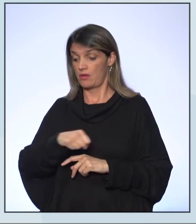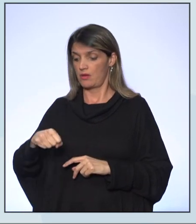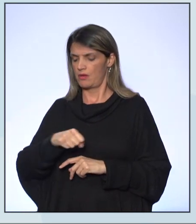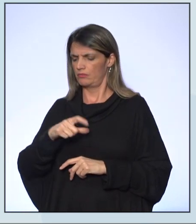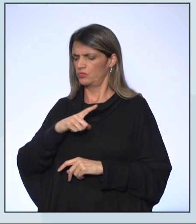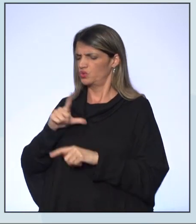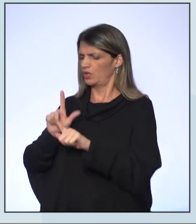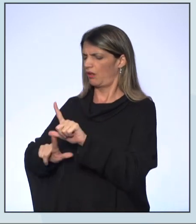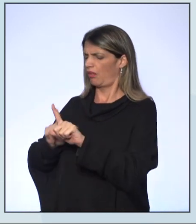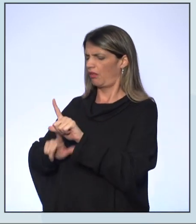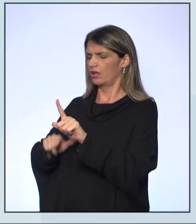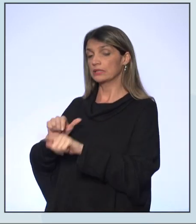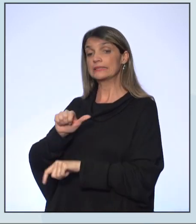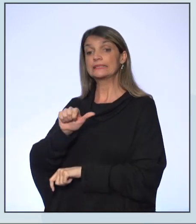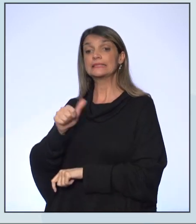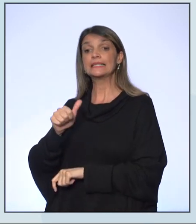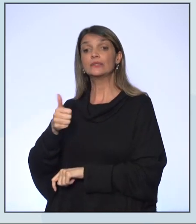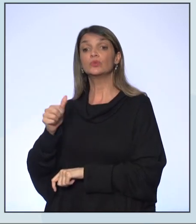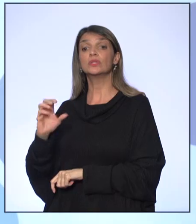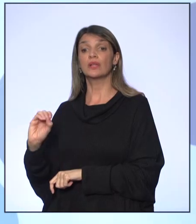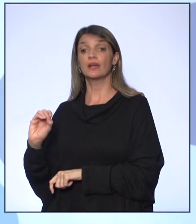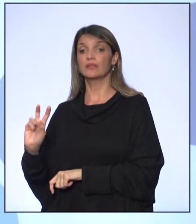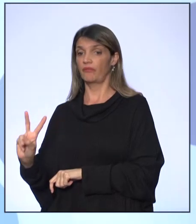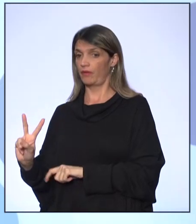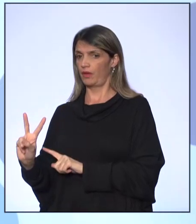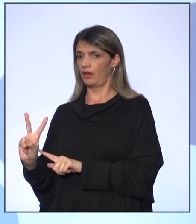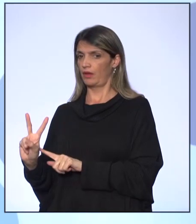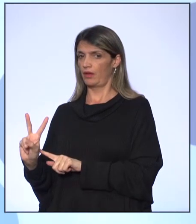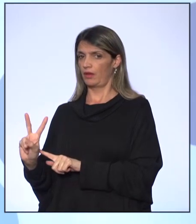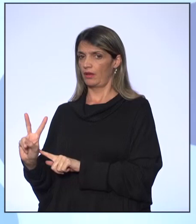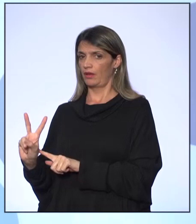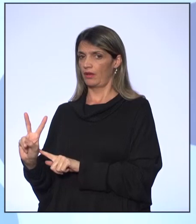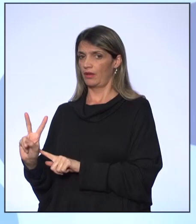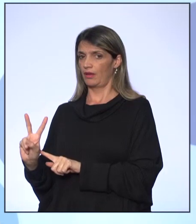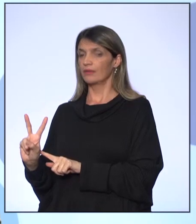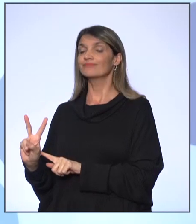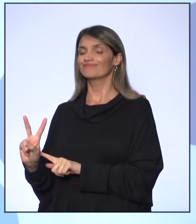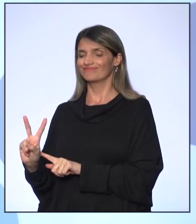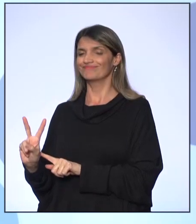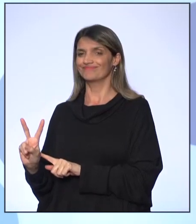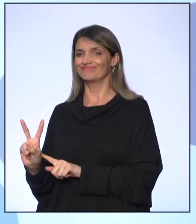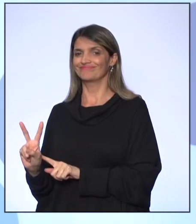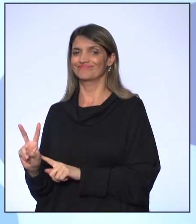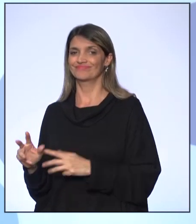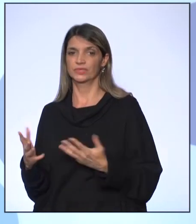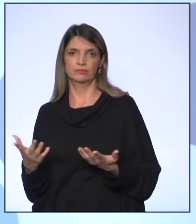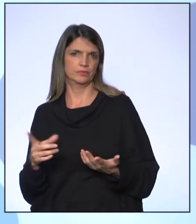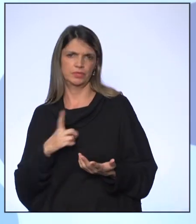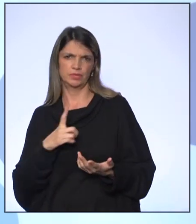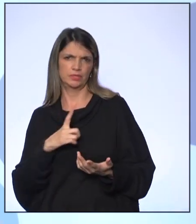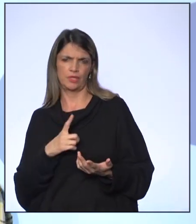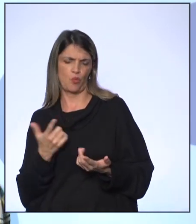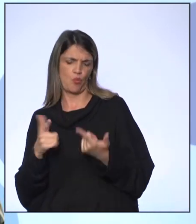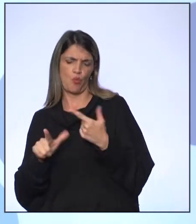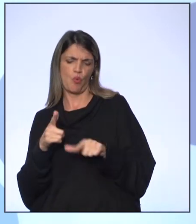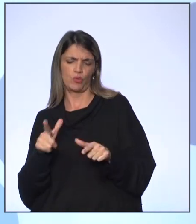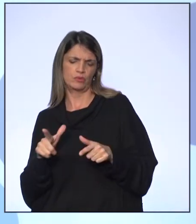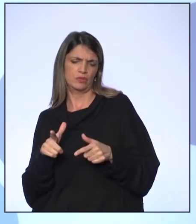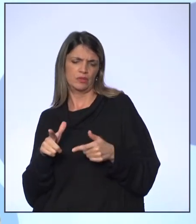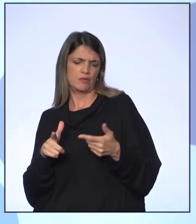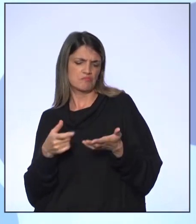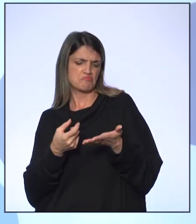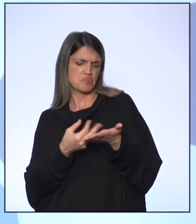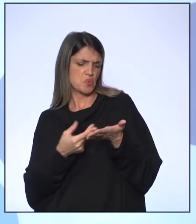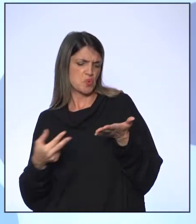lá escrito 110V. Pronto, anotei aí a grandeza 2. Bom, você vai ver, se tiver mais alguma grandeza, você anota